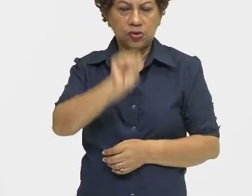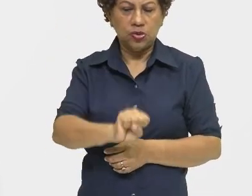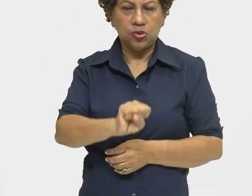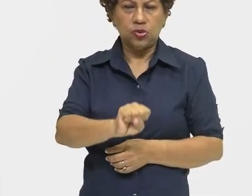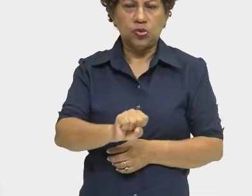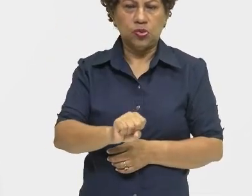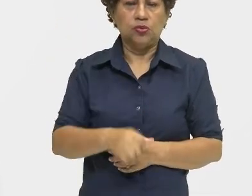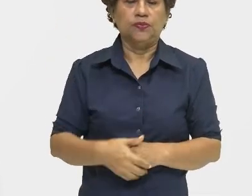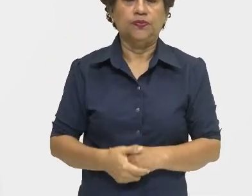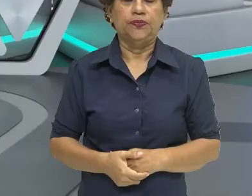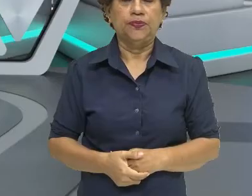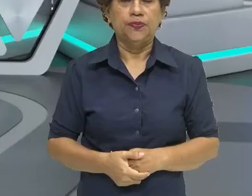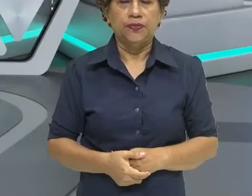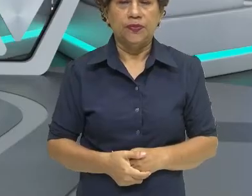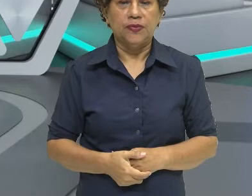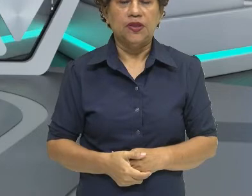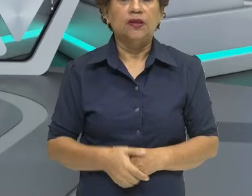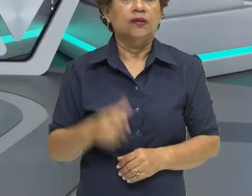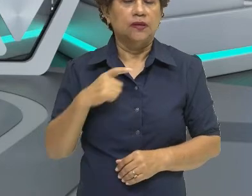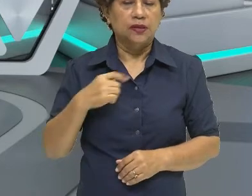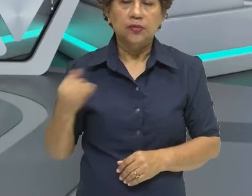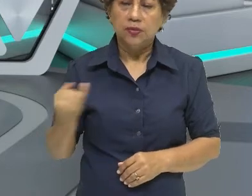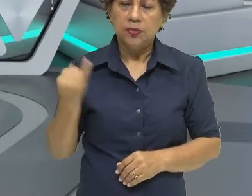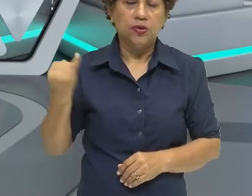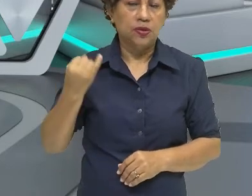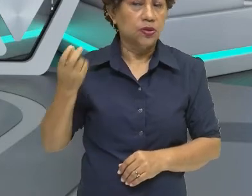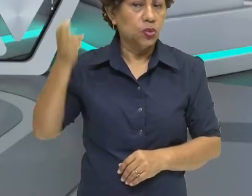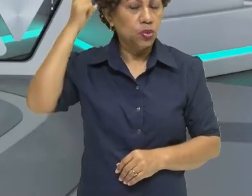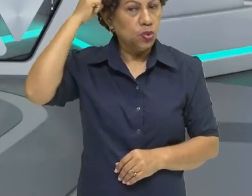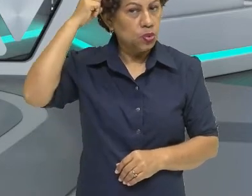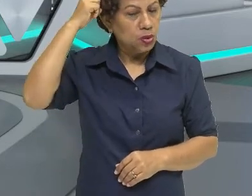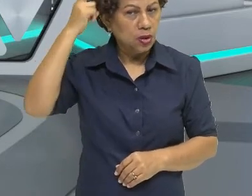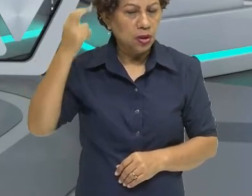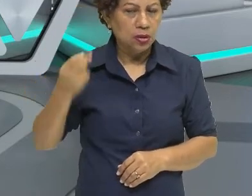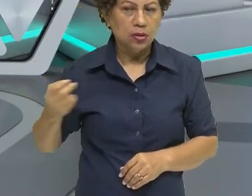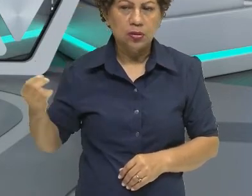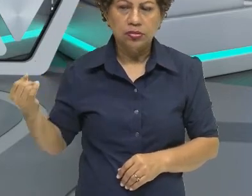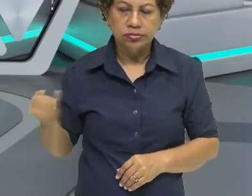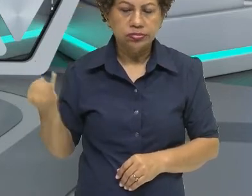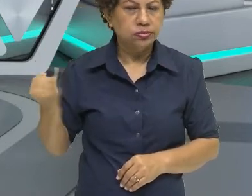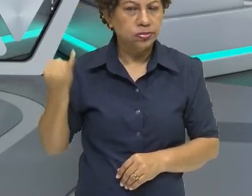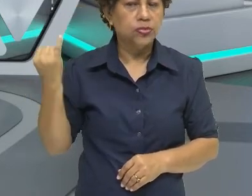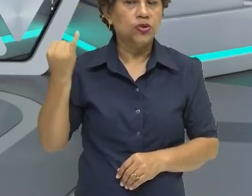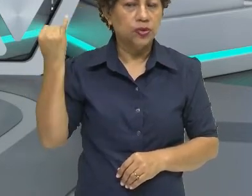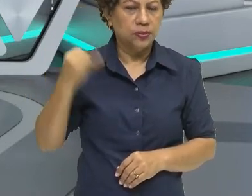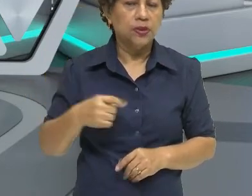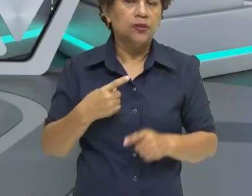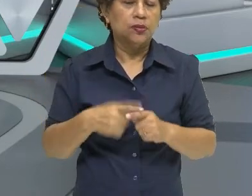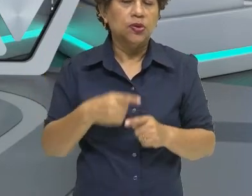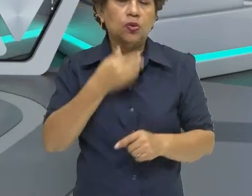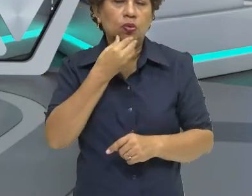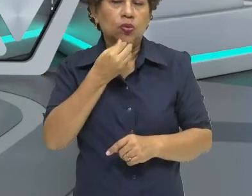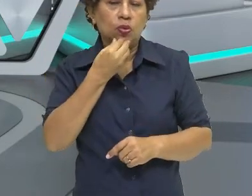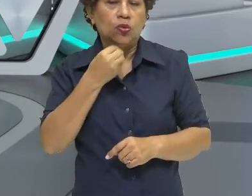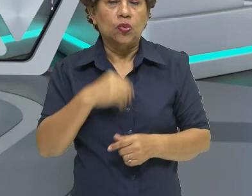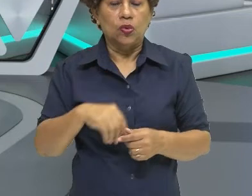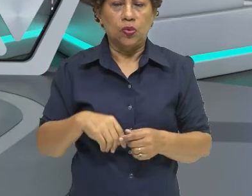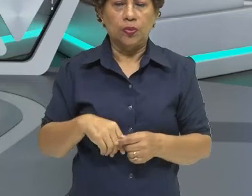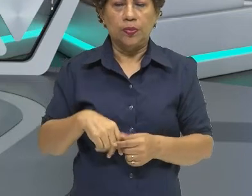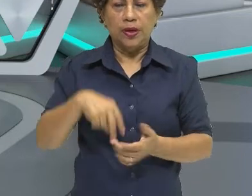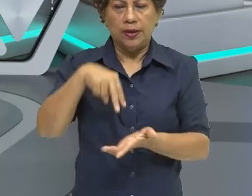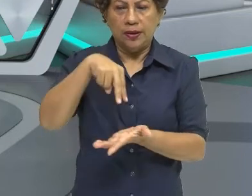país, né? Ele tem uma importância cultural enorme. Ele tem elementos específicos. Os homens fazem o sapateado com mais,